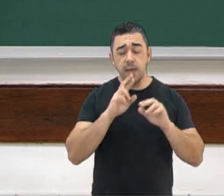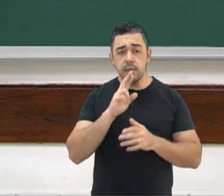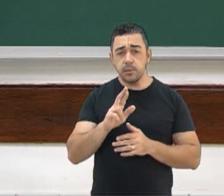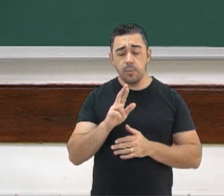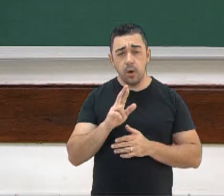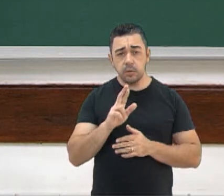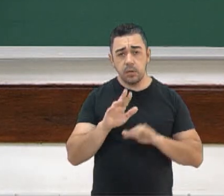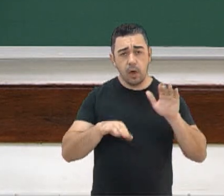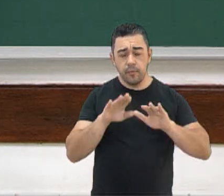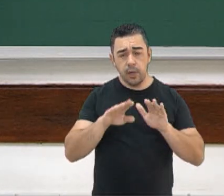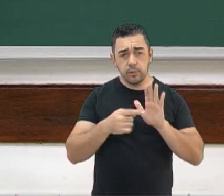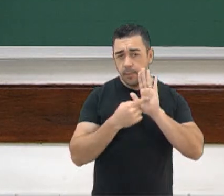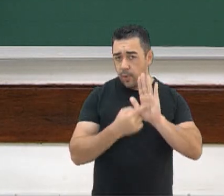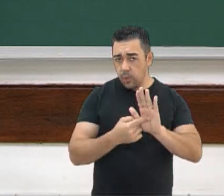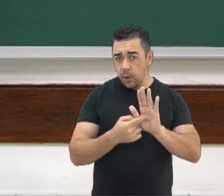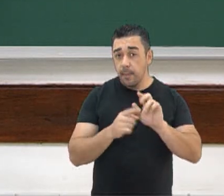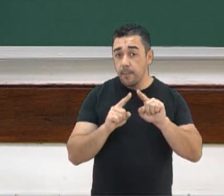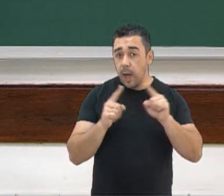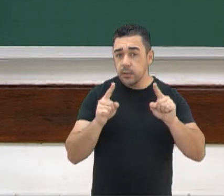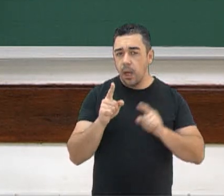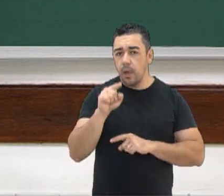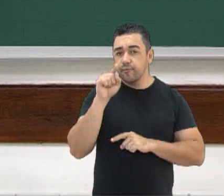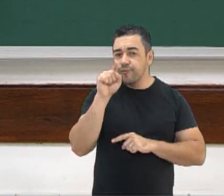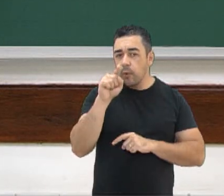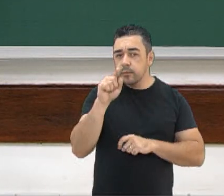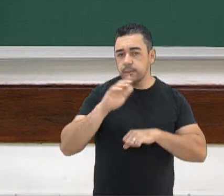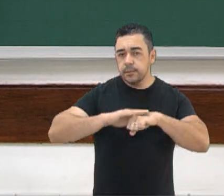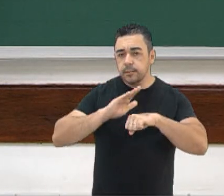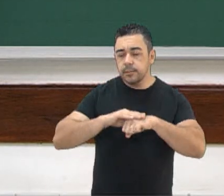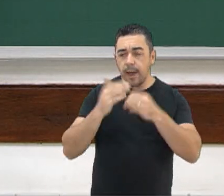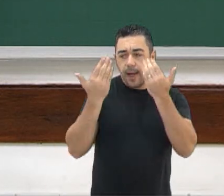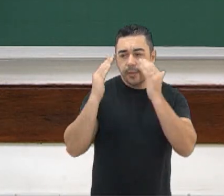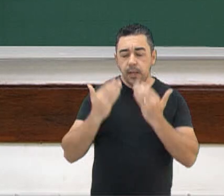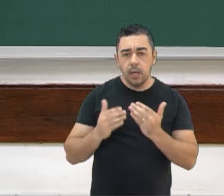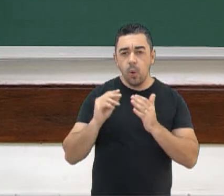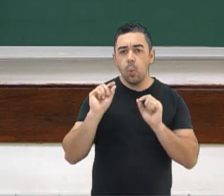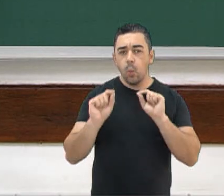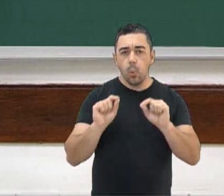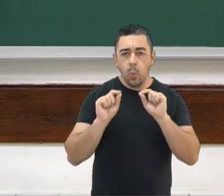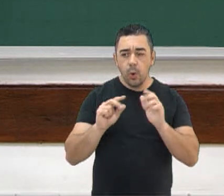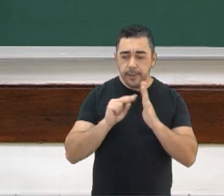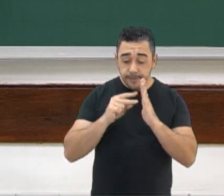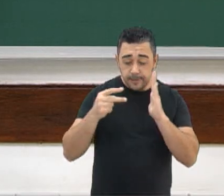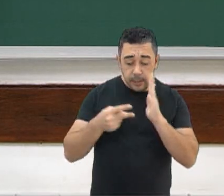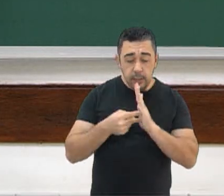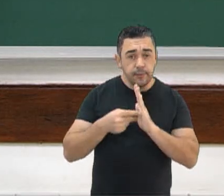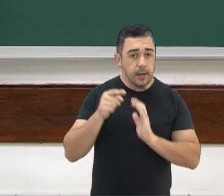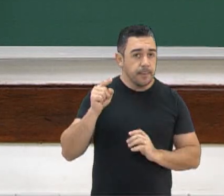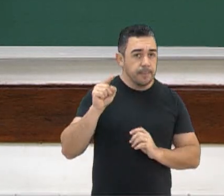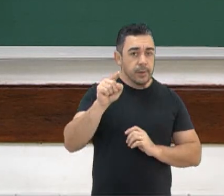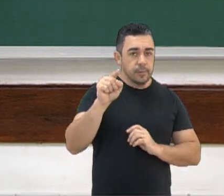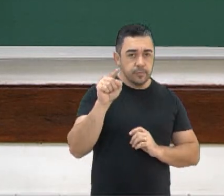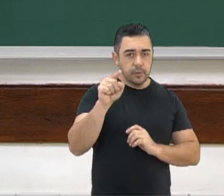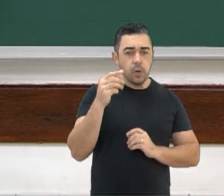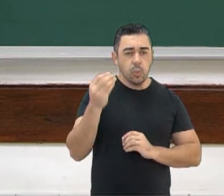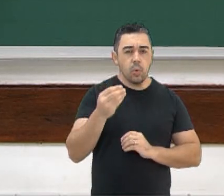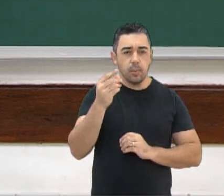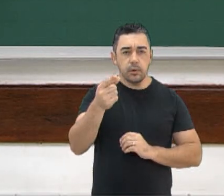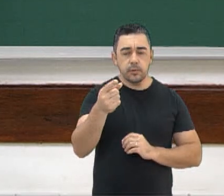apareceu aqui. É interpretação. O que será que significa para você? De que maneira o